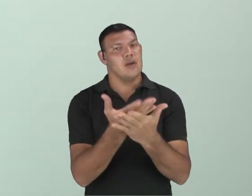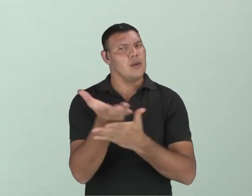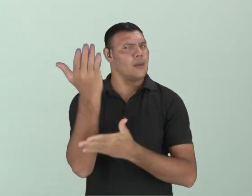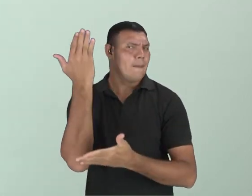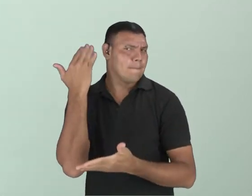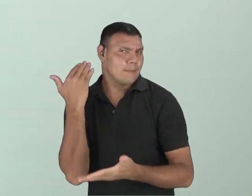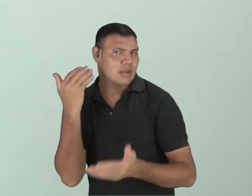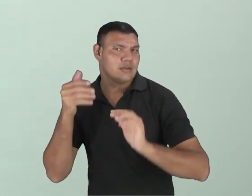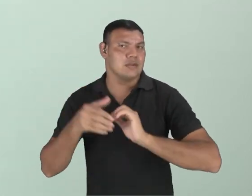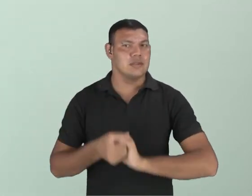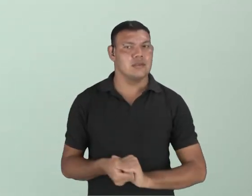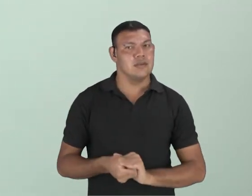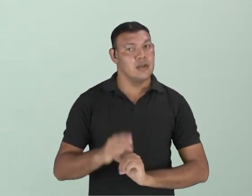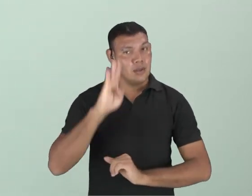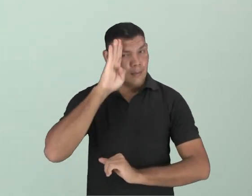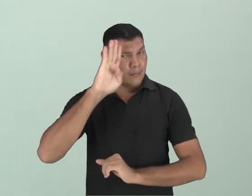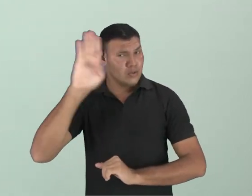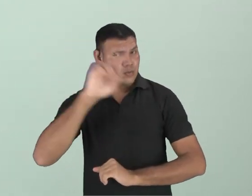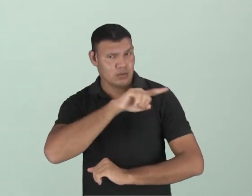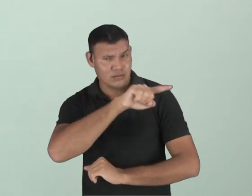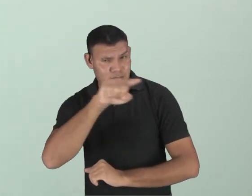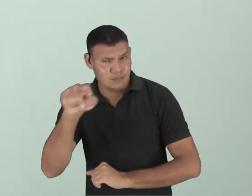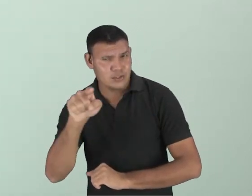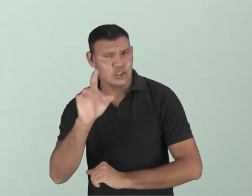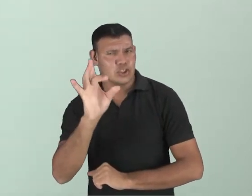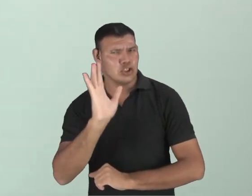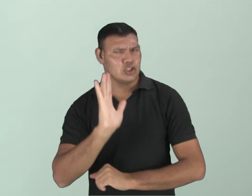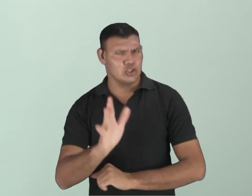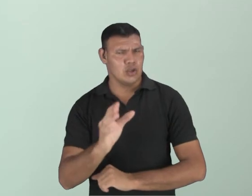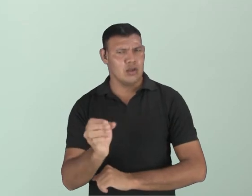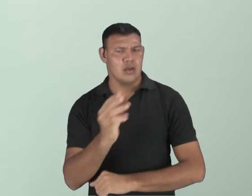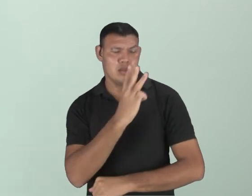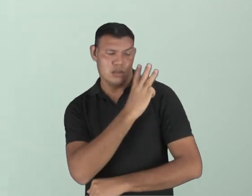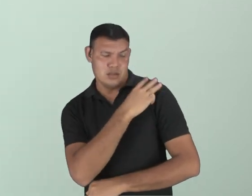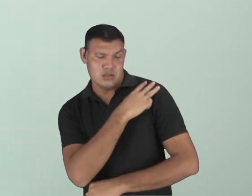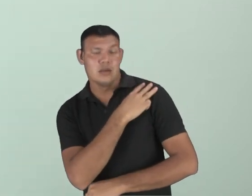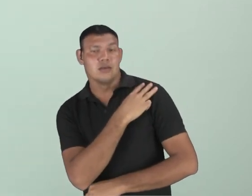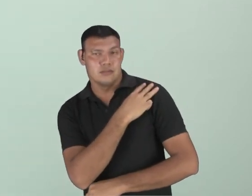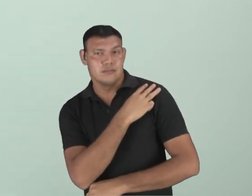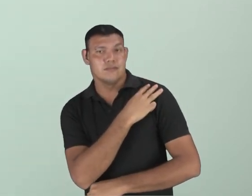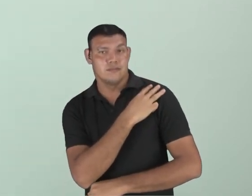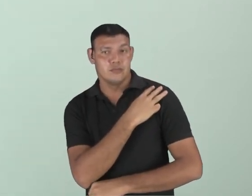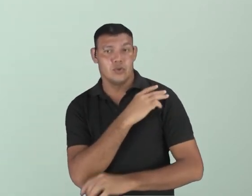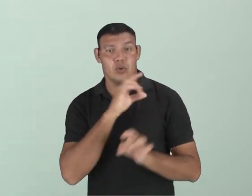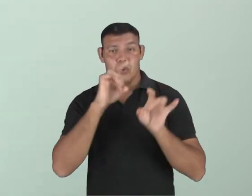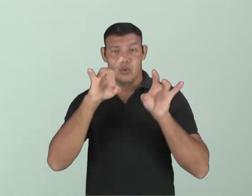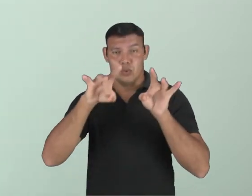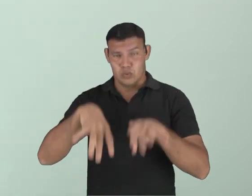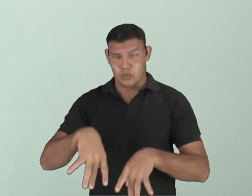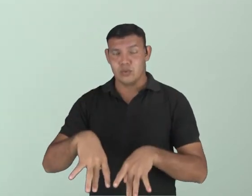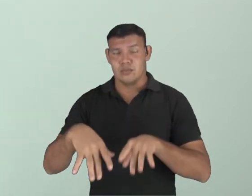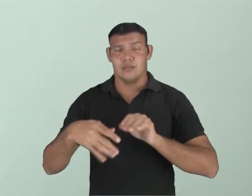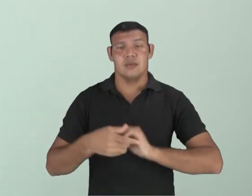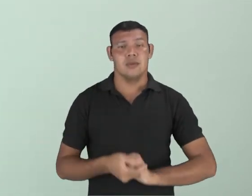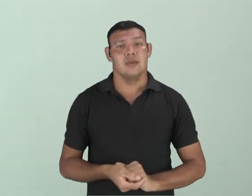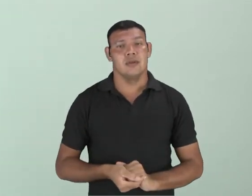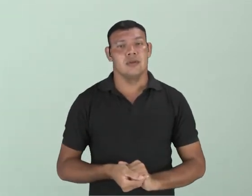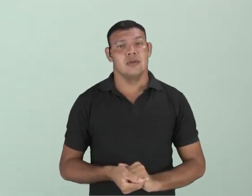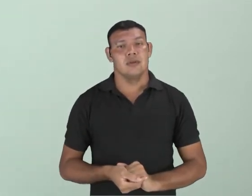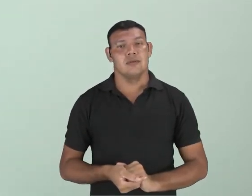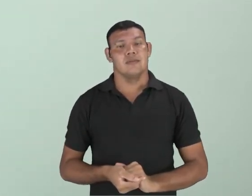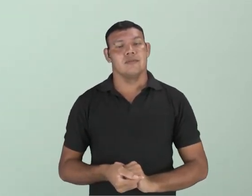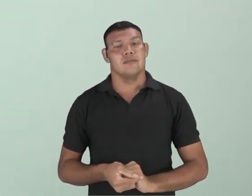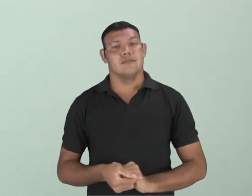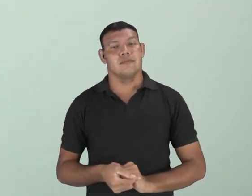anteriores, principalmente vocês que já estão finalizando, estão no terceiro ano, último ano aí